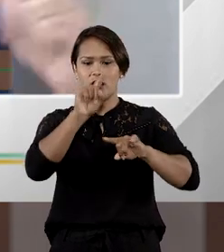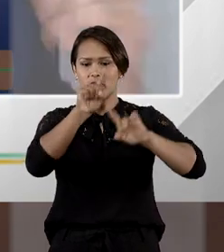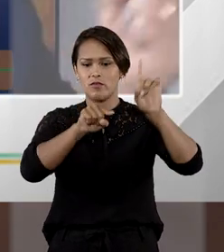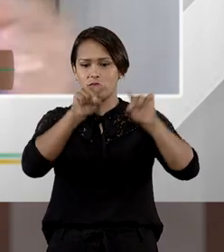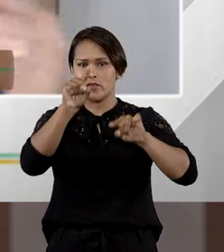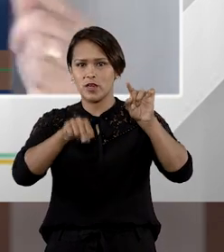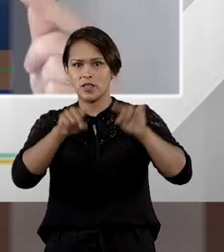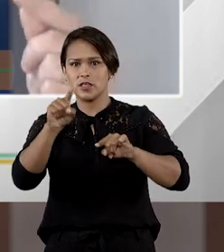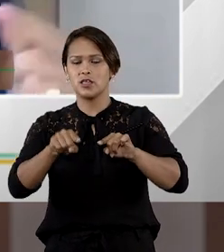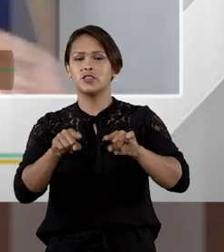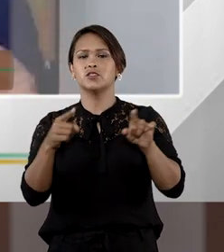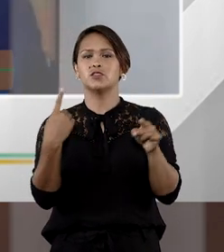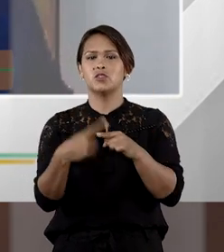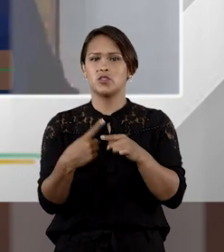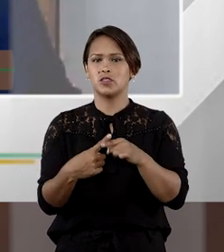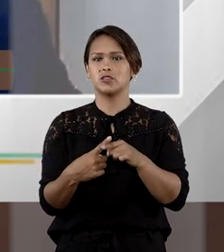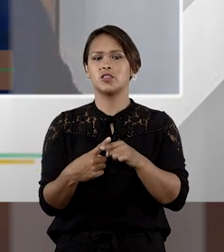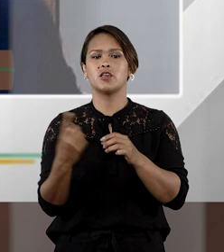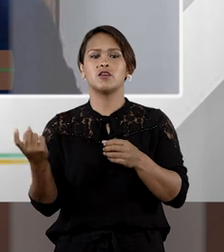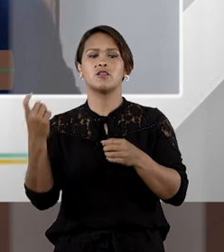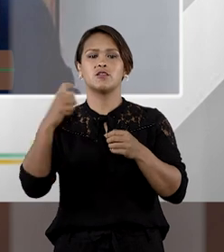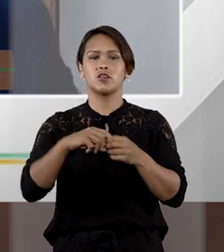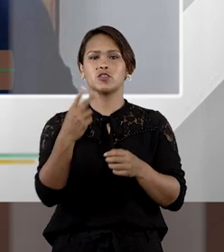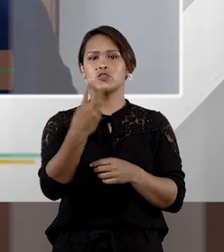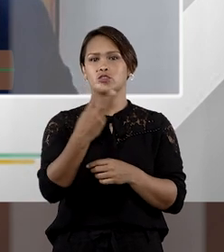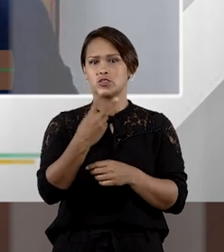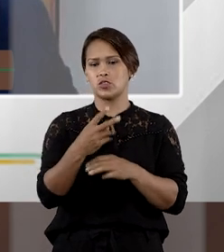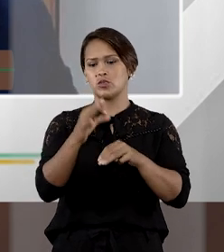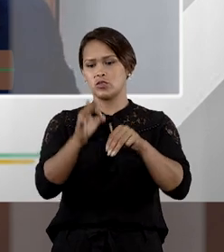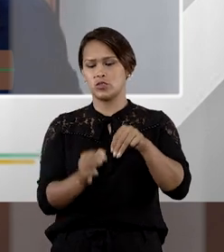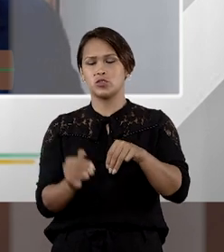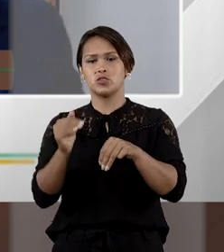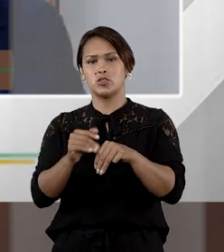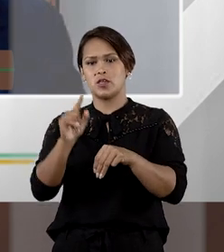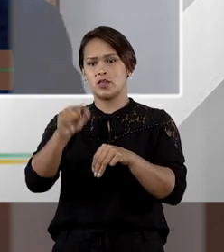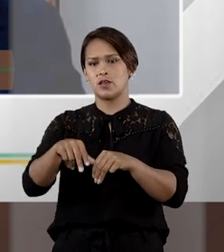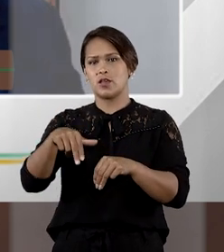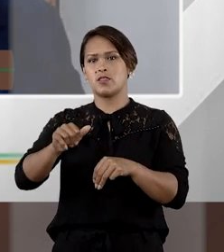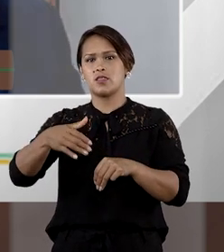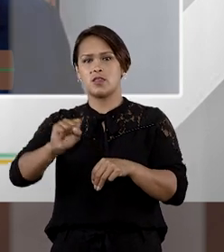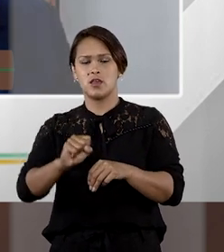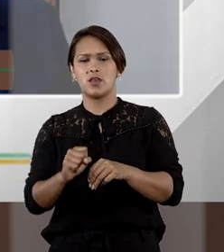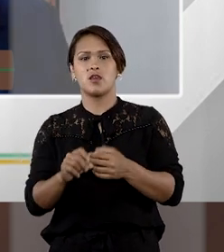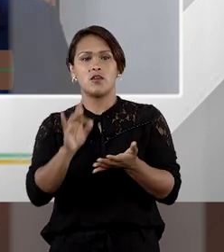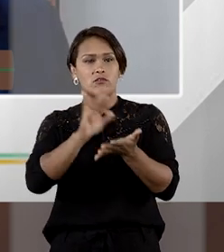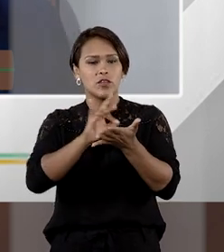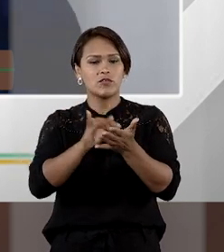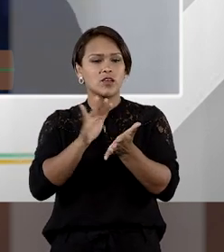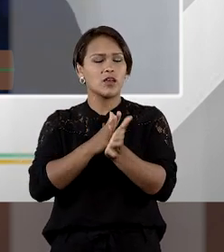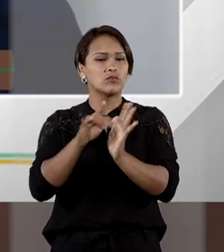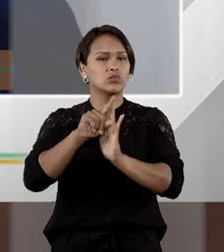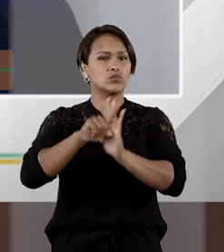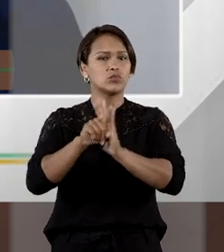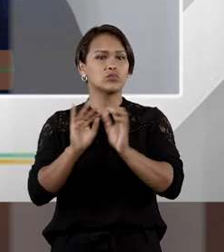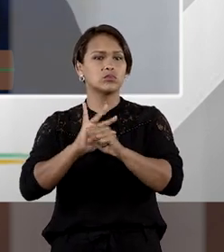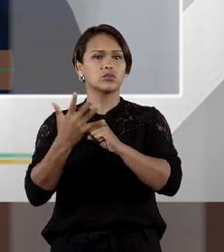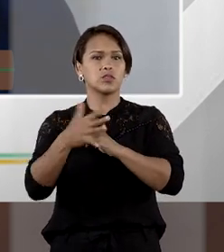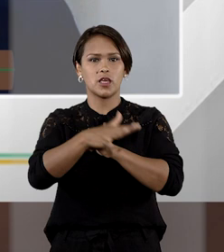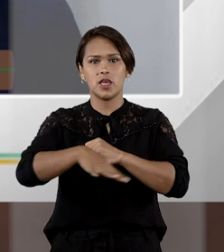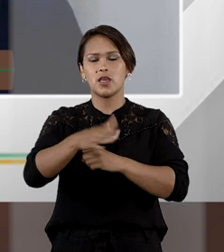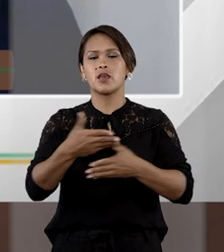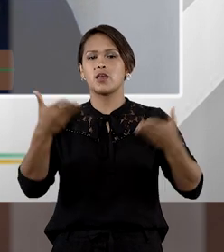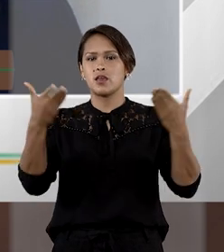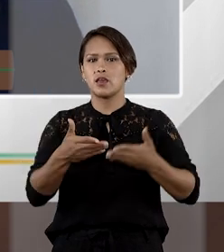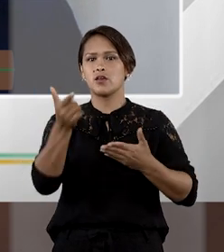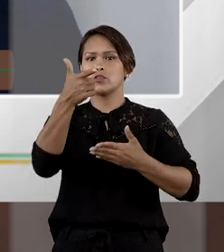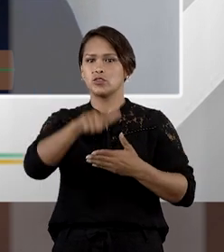variações pelos surtos. E voltando ao segundo julgado da Nancy, precisa verificar a realidade pandêmica. Eu já, de